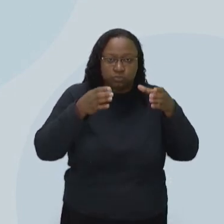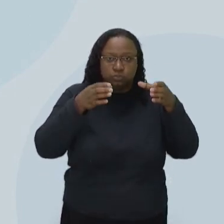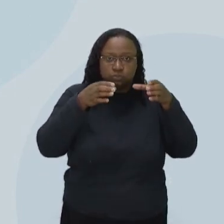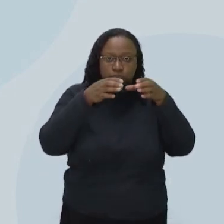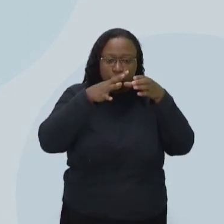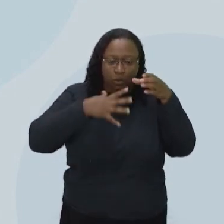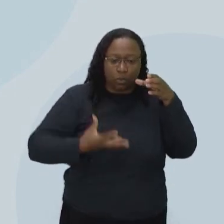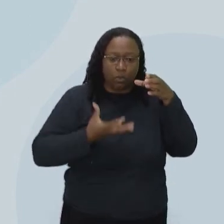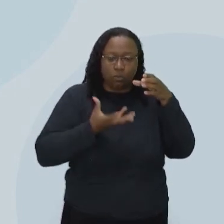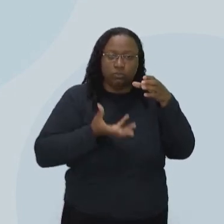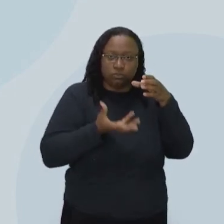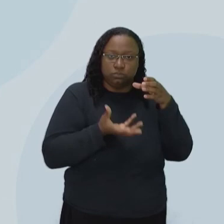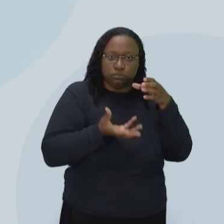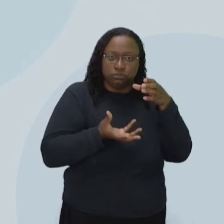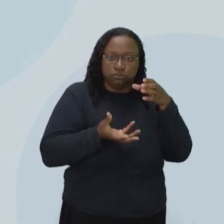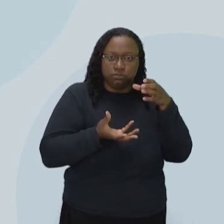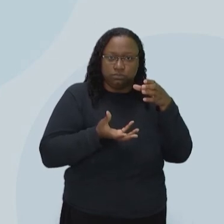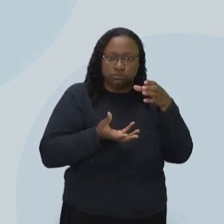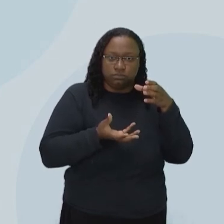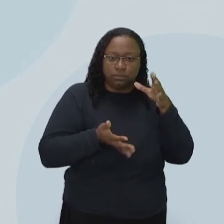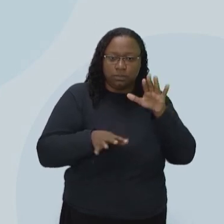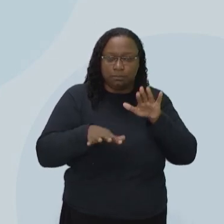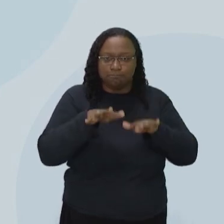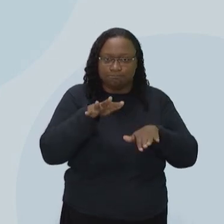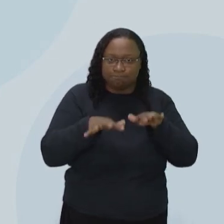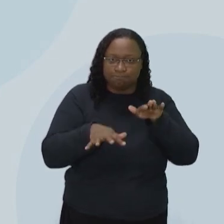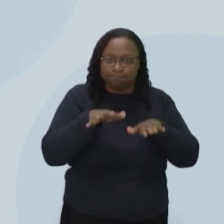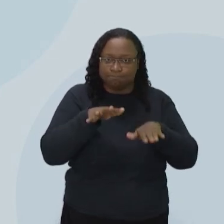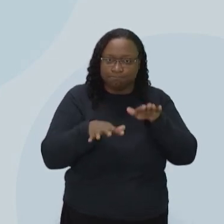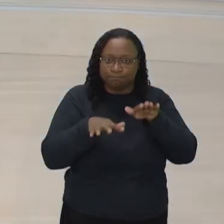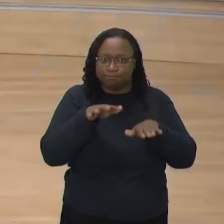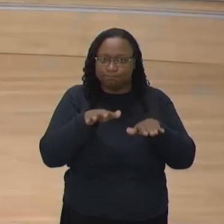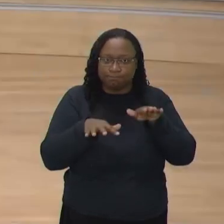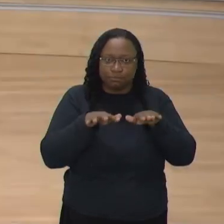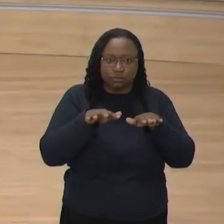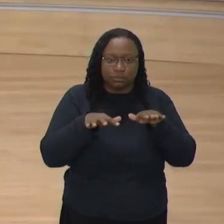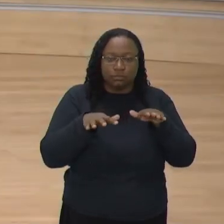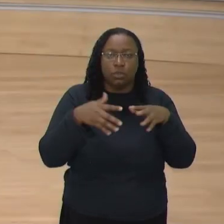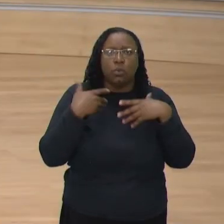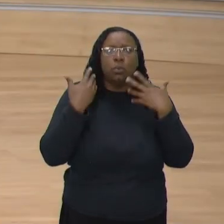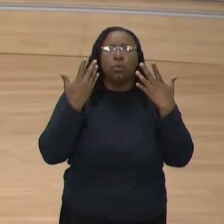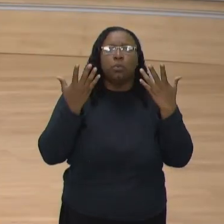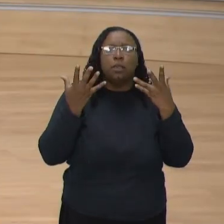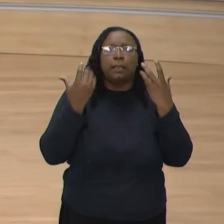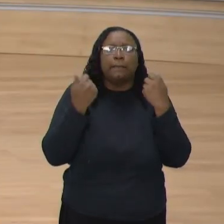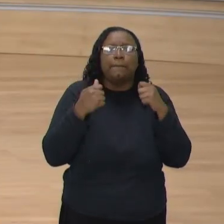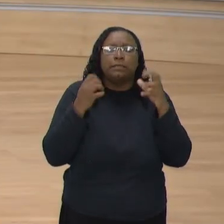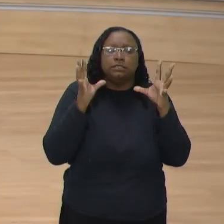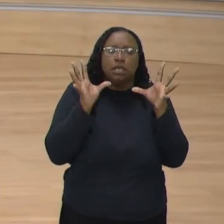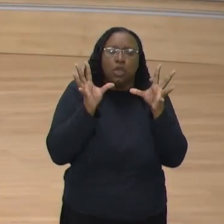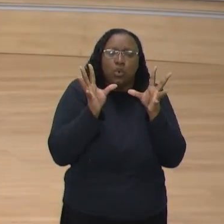seguindo essa mesma proporcionalidade? Ou seja, quanto que eu tenho que reduzir aí a garrafa?